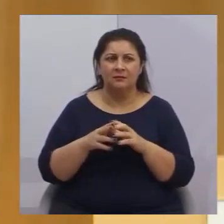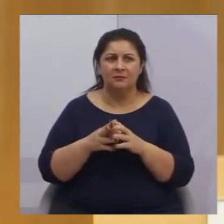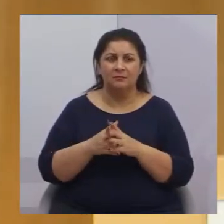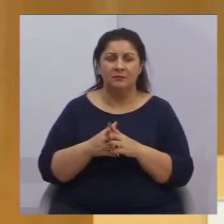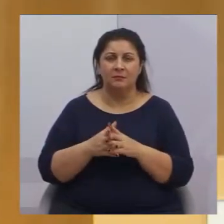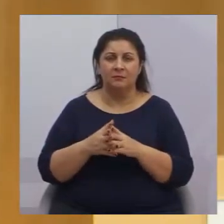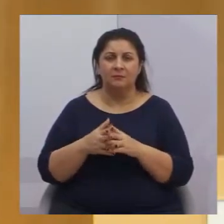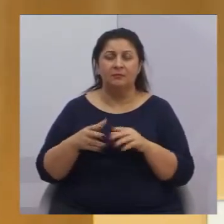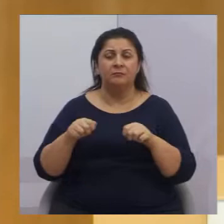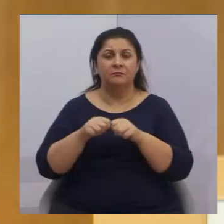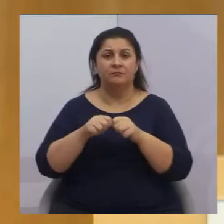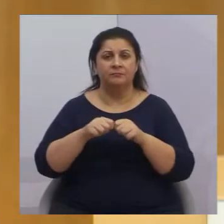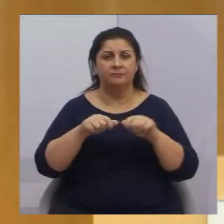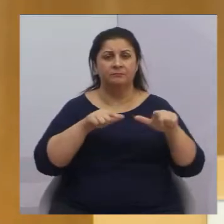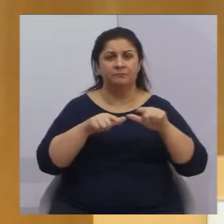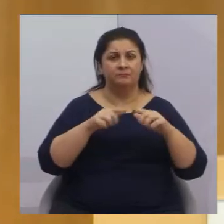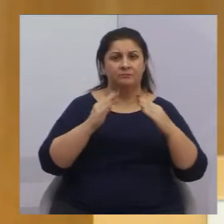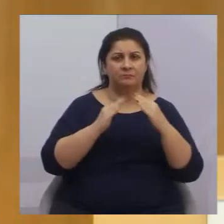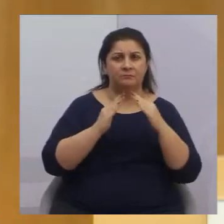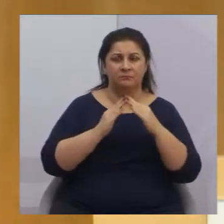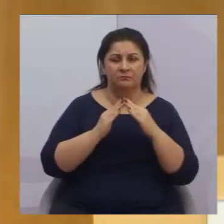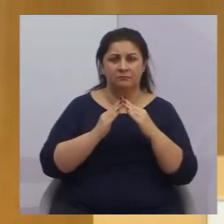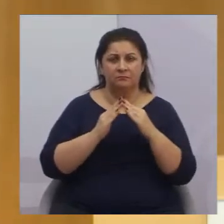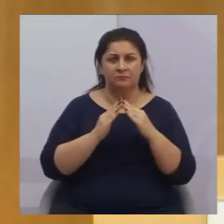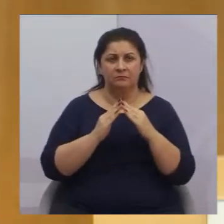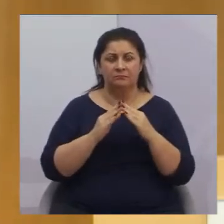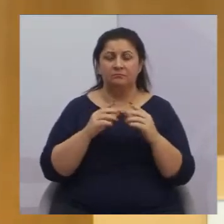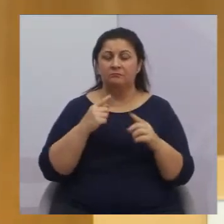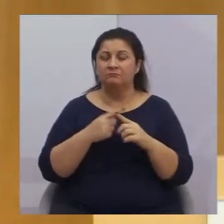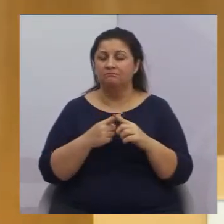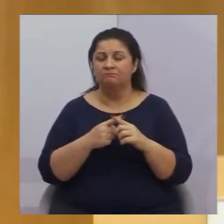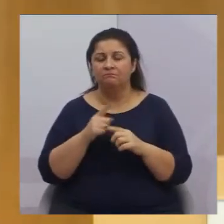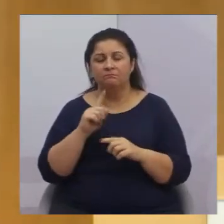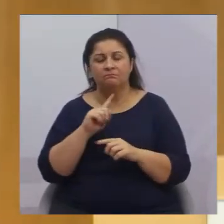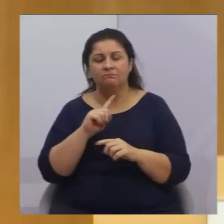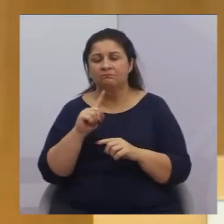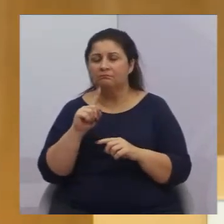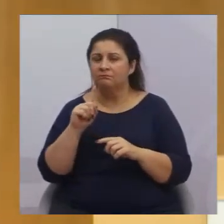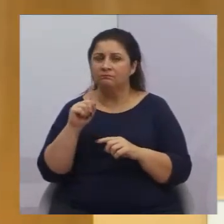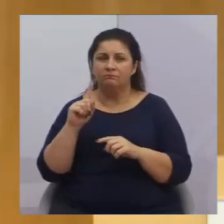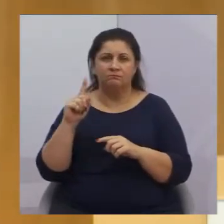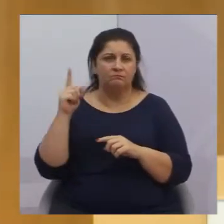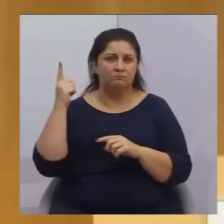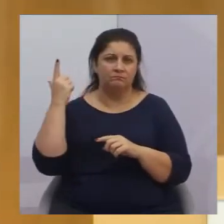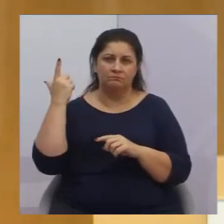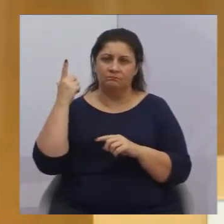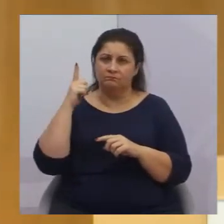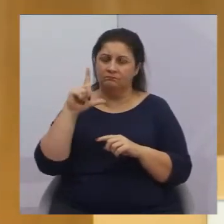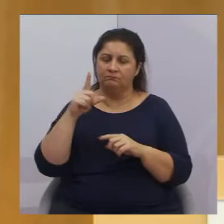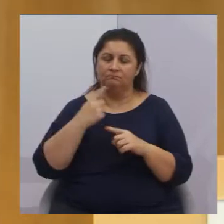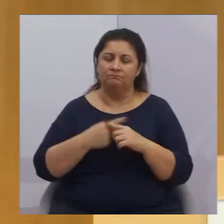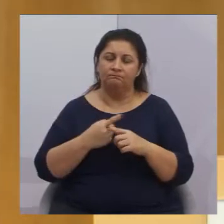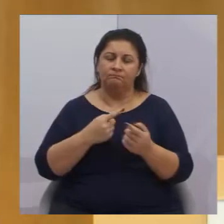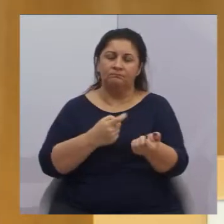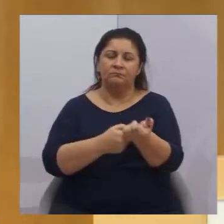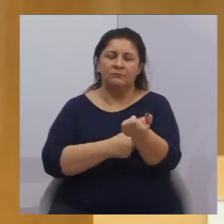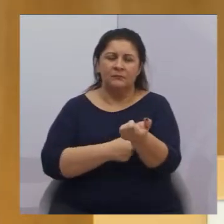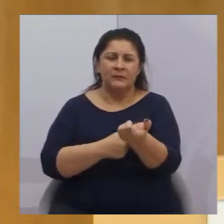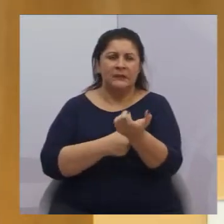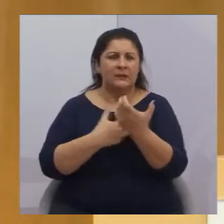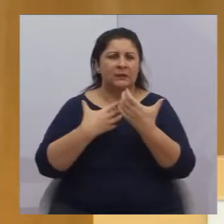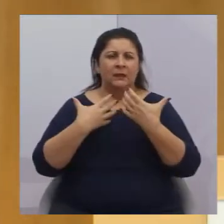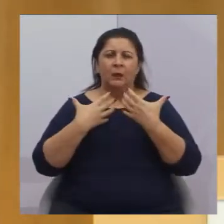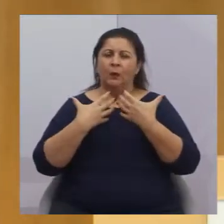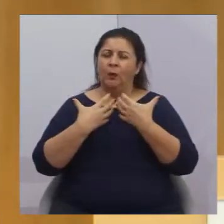as atividades de casa. Por não ter condições, né, muitas vezes, pelo estresse do que